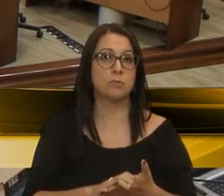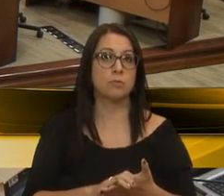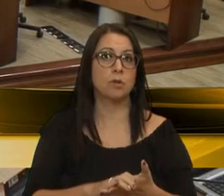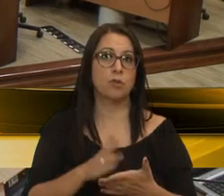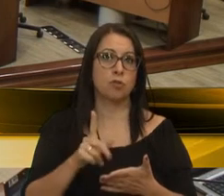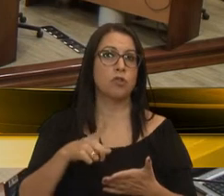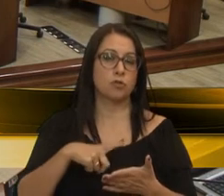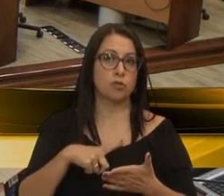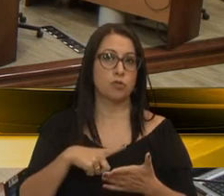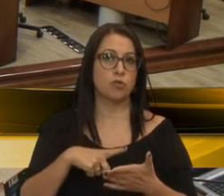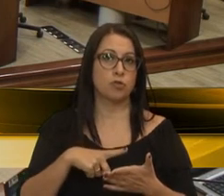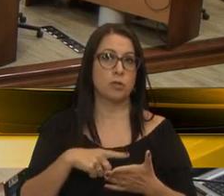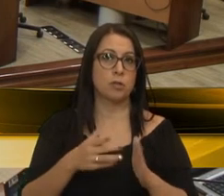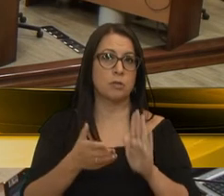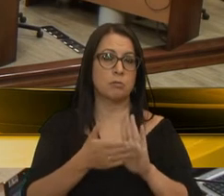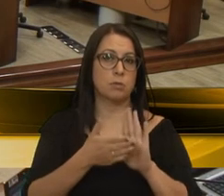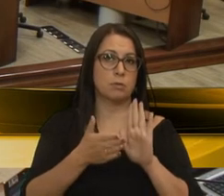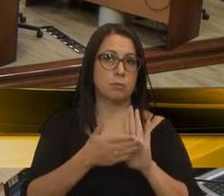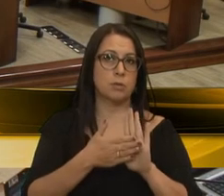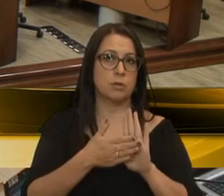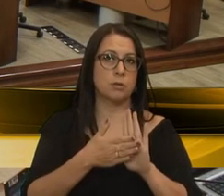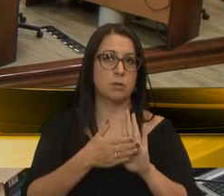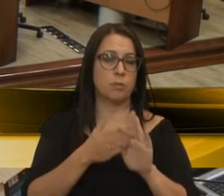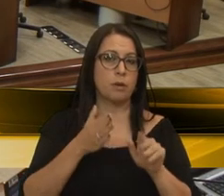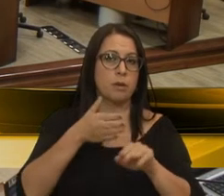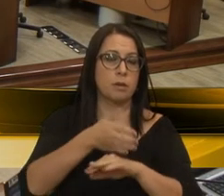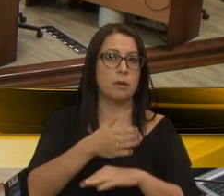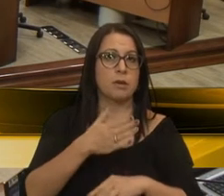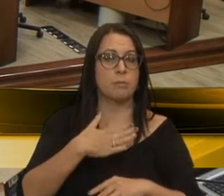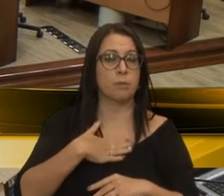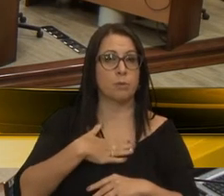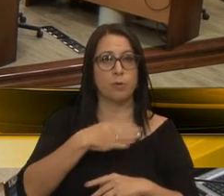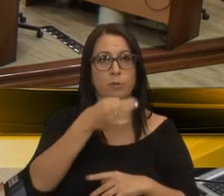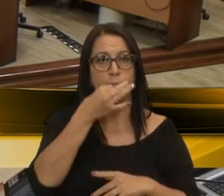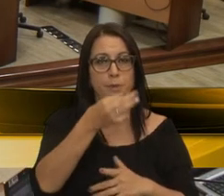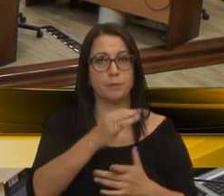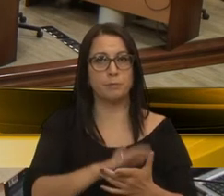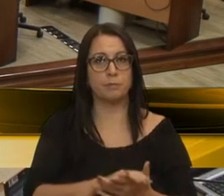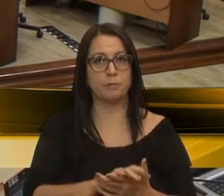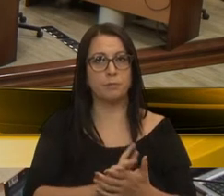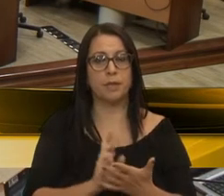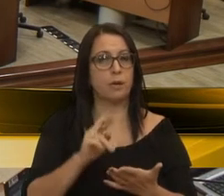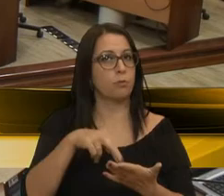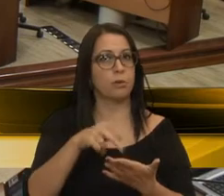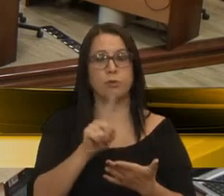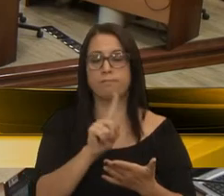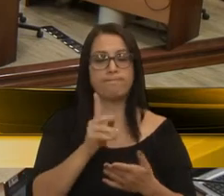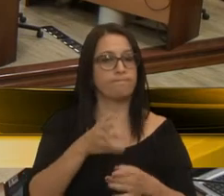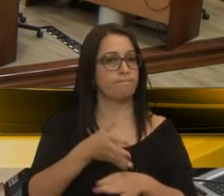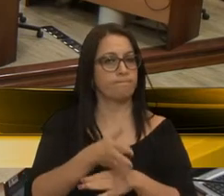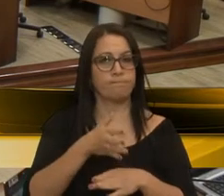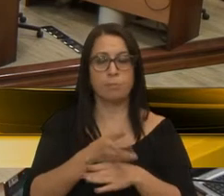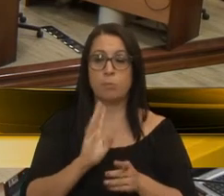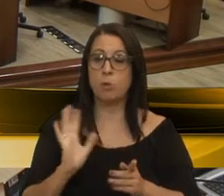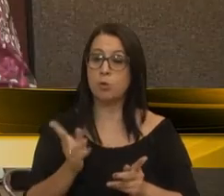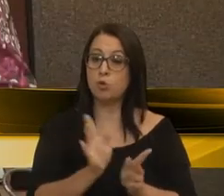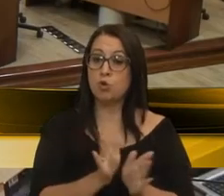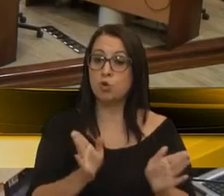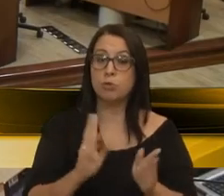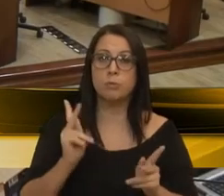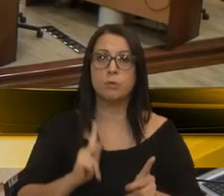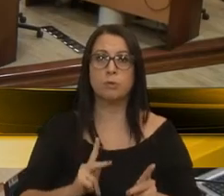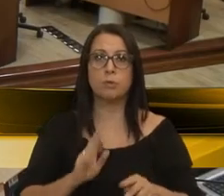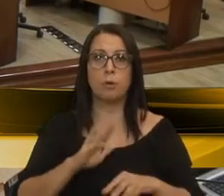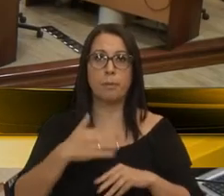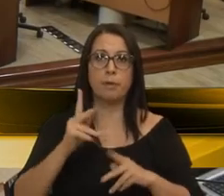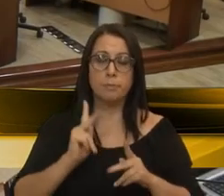Já tinha como pauta a questão do ingresso, porque, na minha opinião, realmente não ficou acessível para as pessoas, e eu acho que quanto